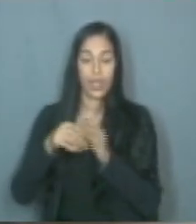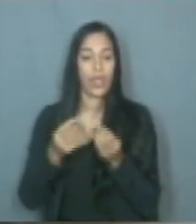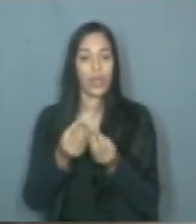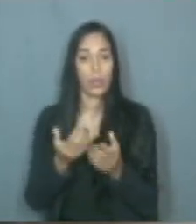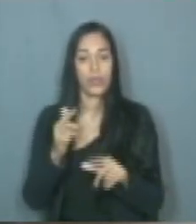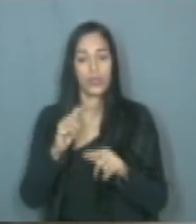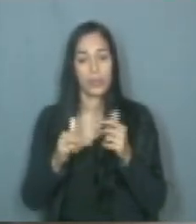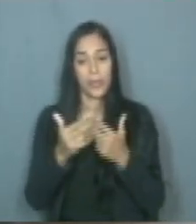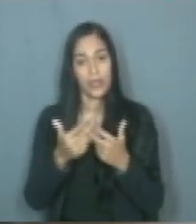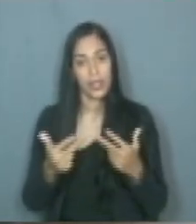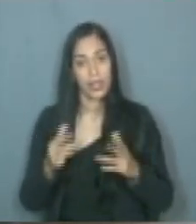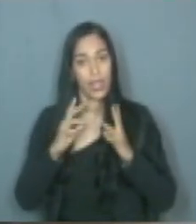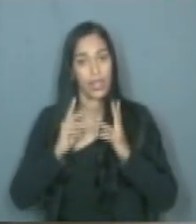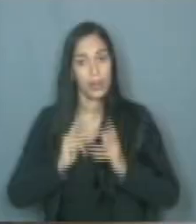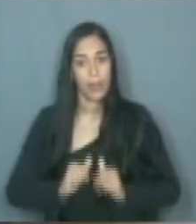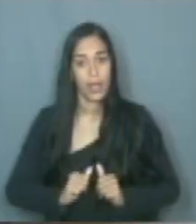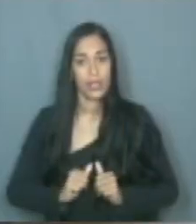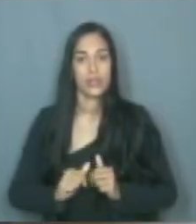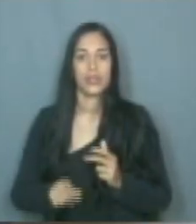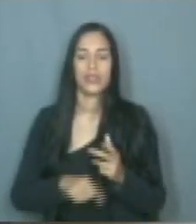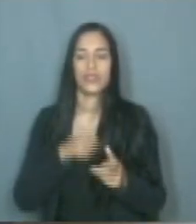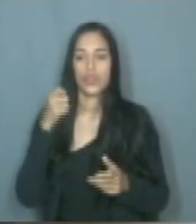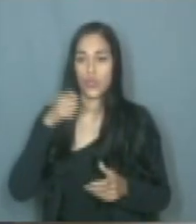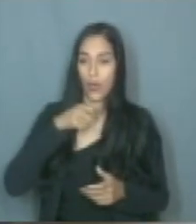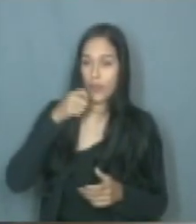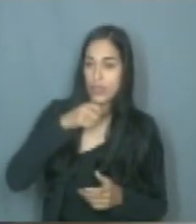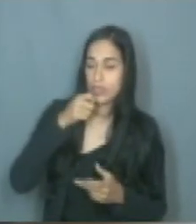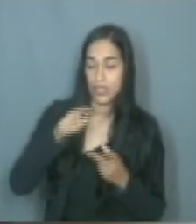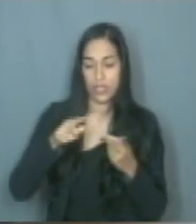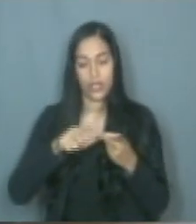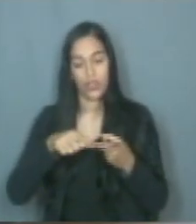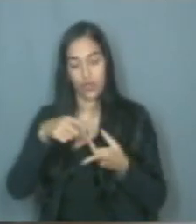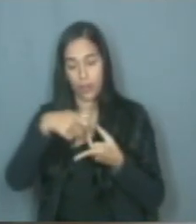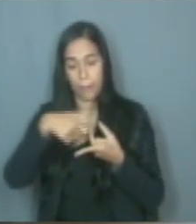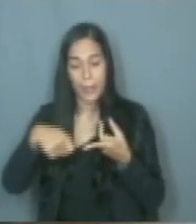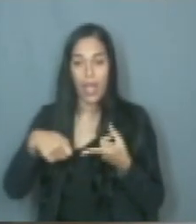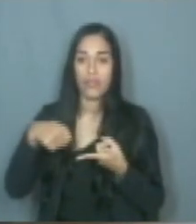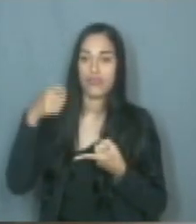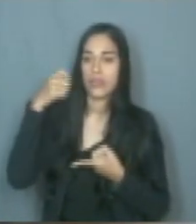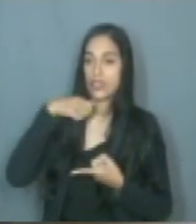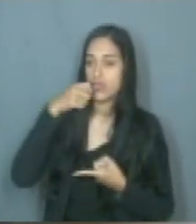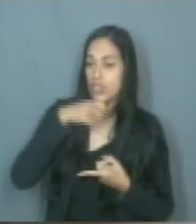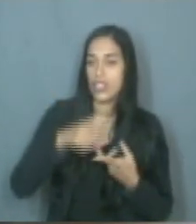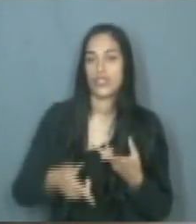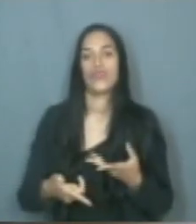de higiene básica, escova de dente, pasta de dente,